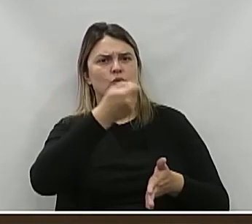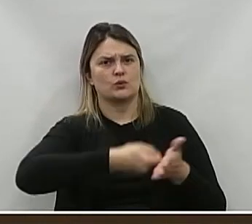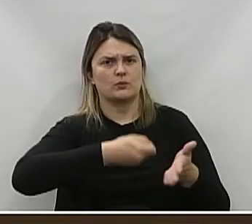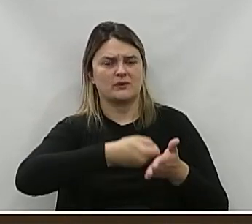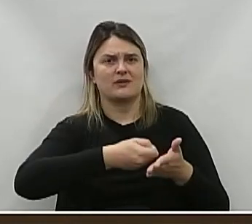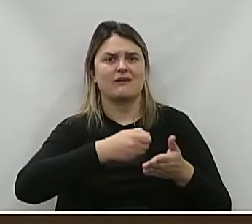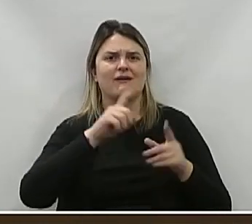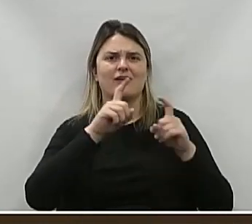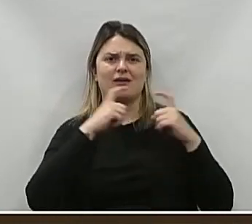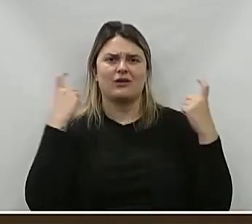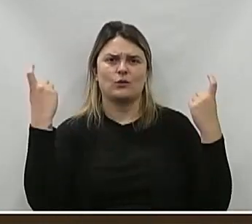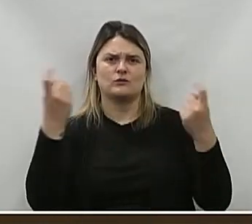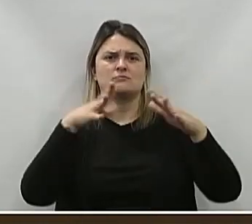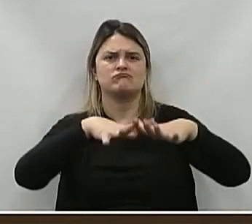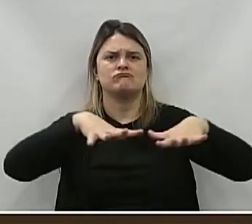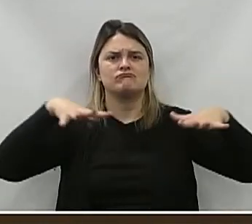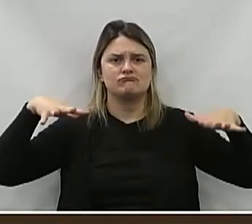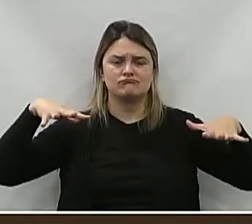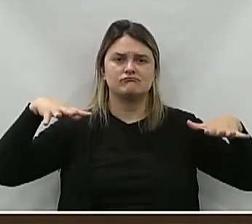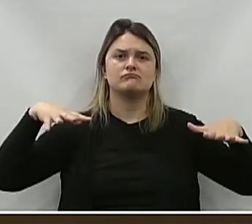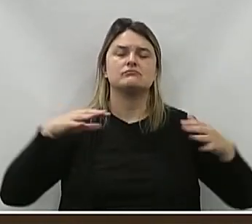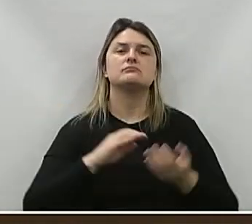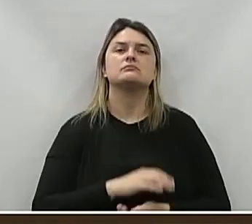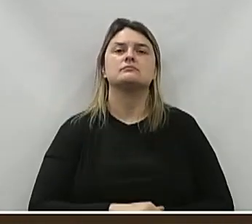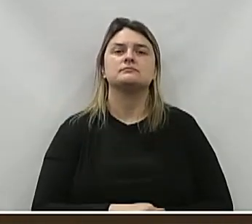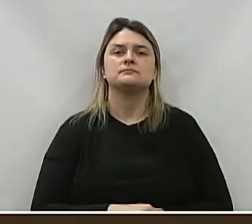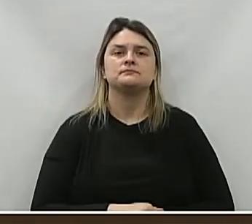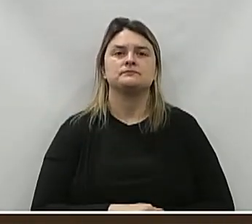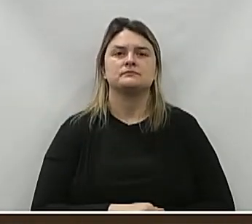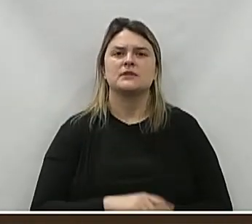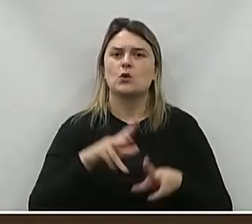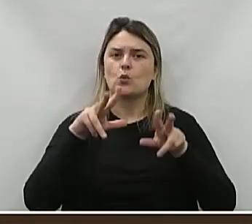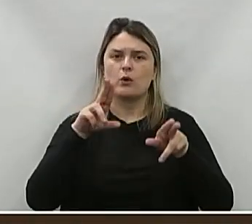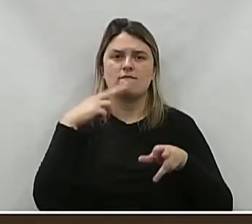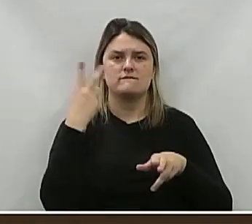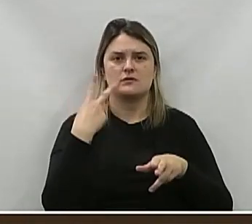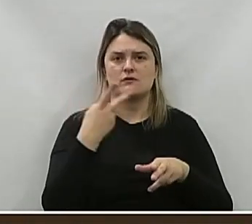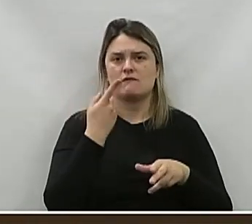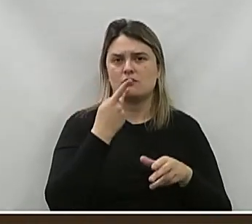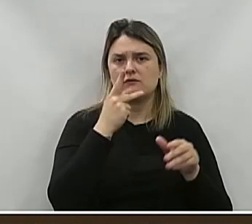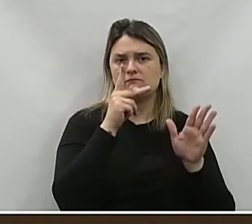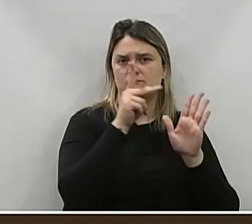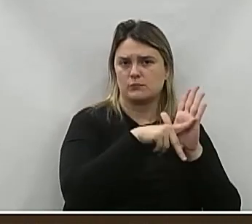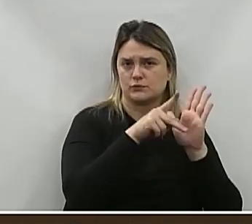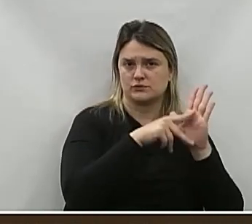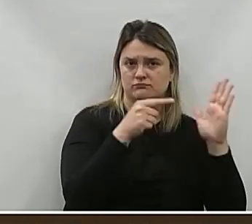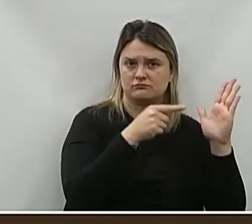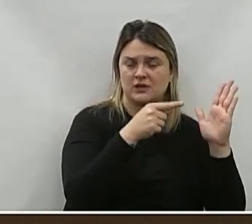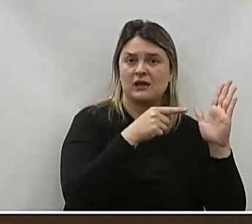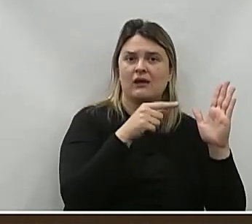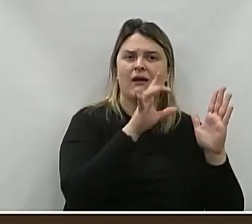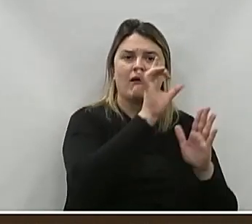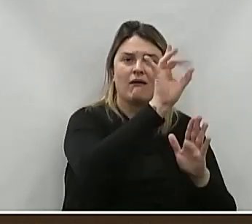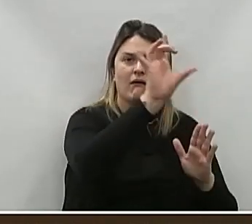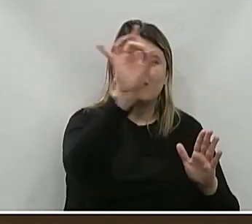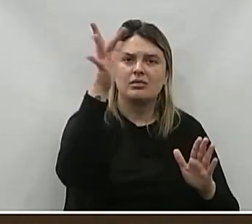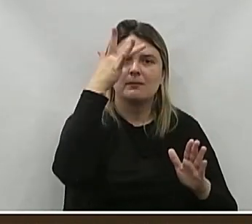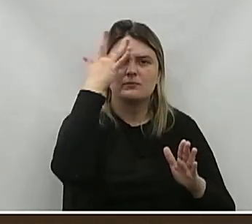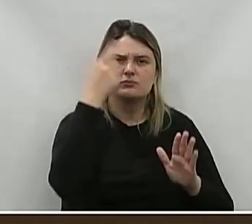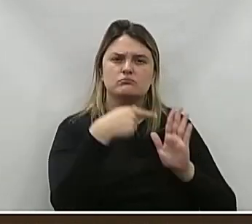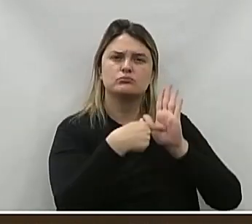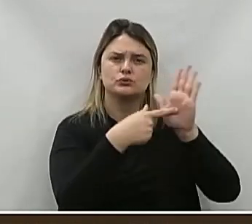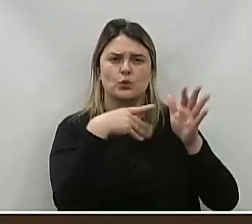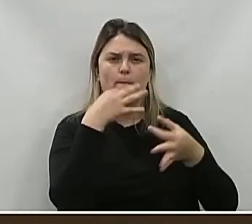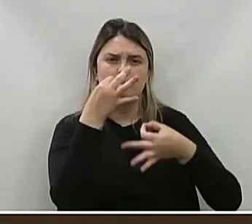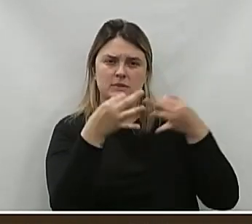essa audiência pública ela que nem o vereador falou ali do projeto também cada um levando a sua opinião